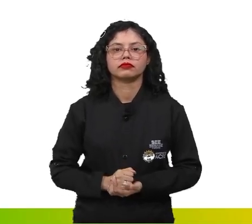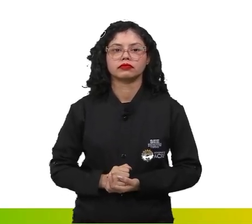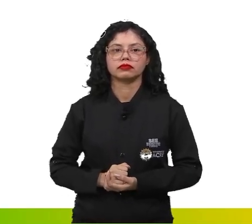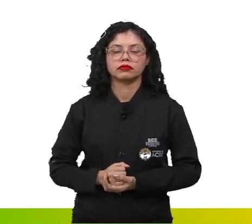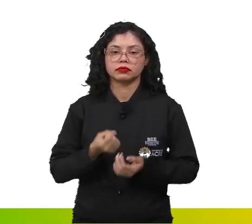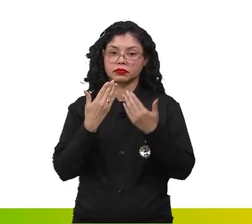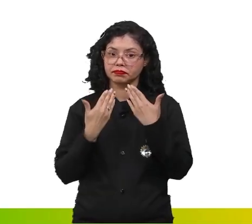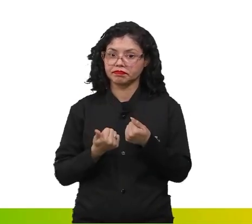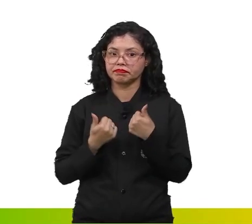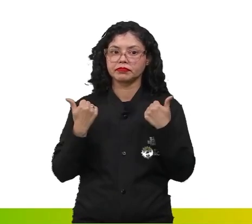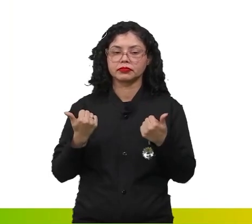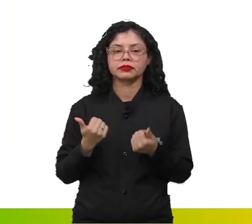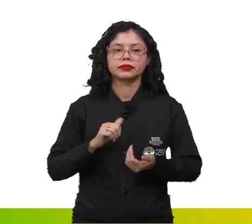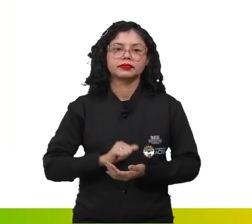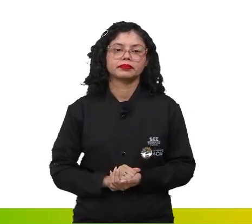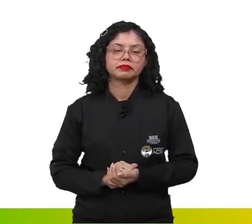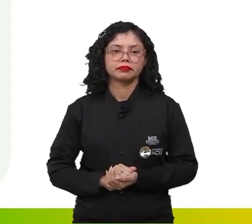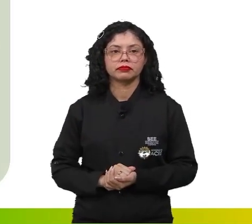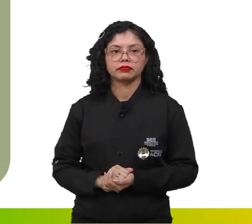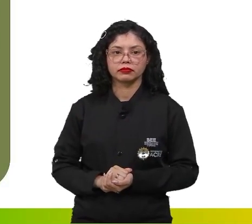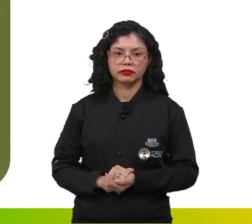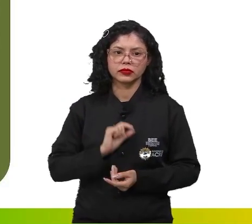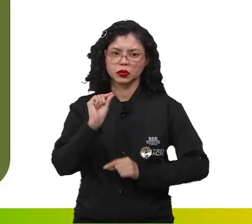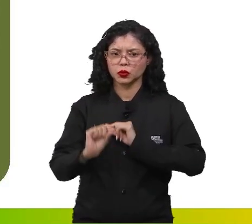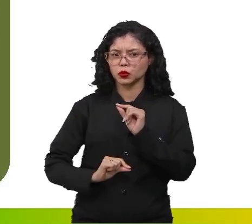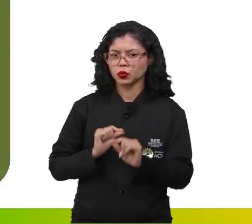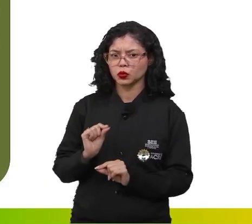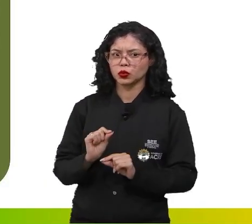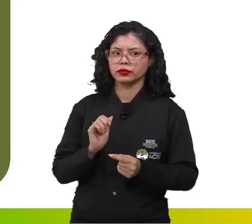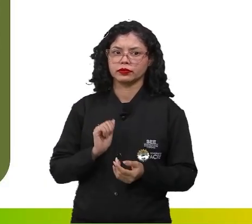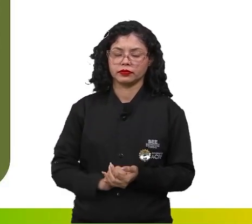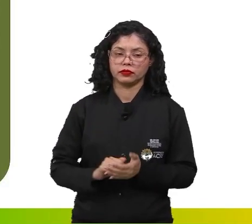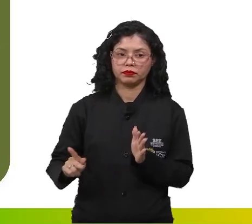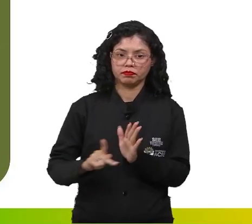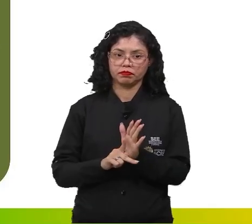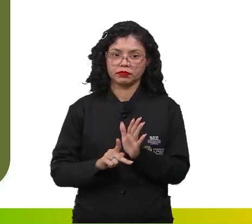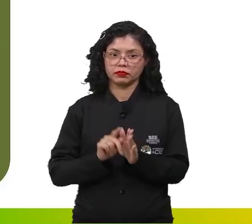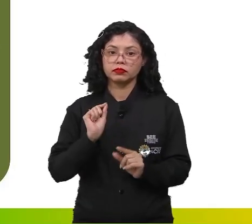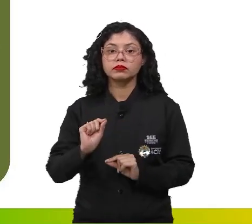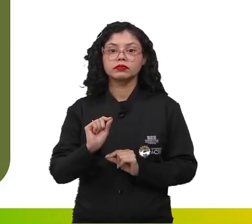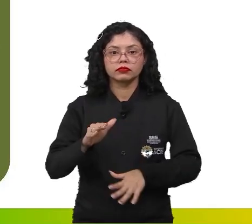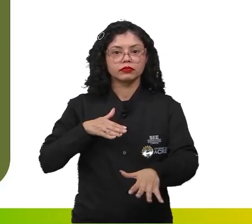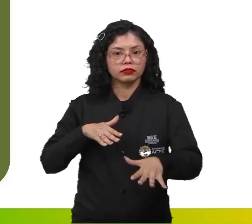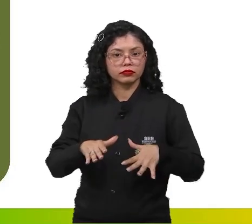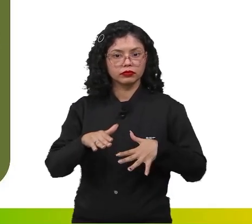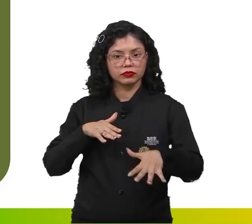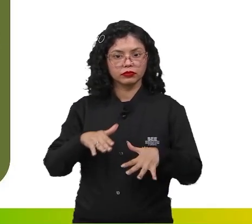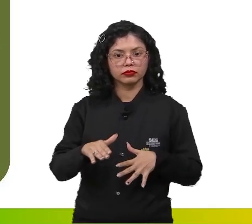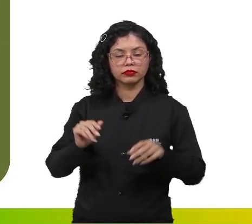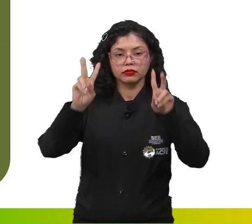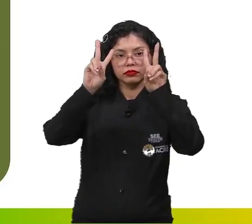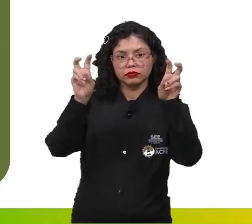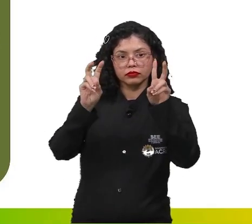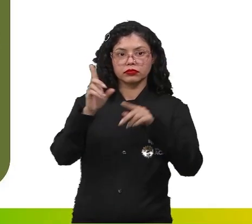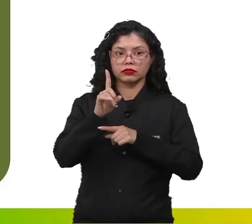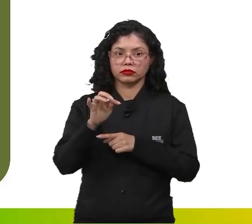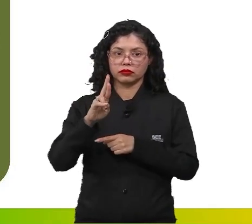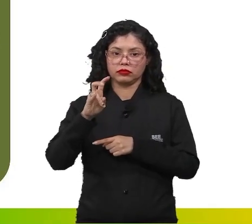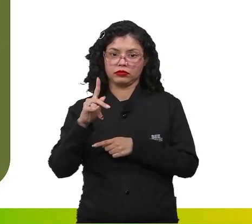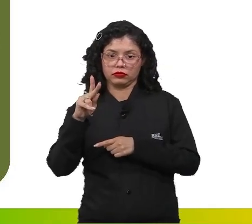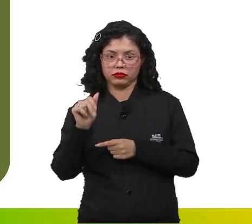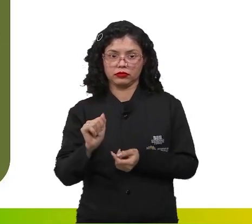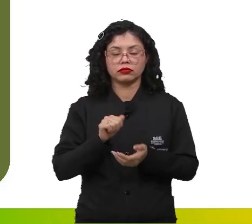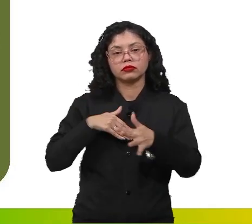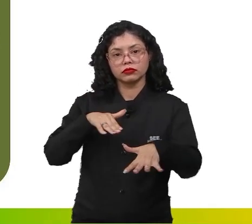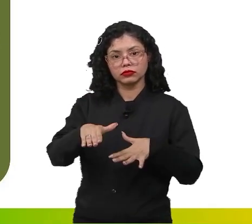Então, gente, o que seria em si, não é? Esse movimento intitulado Diáspora Africana.